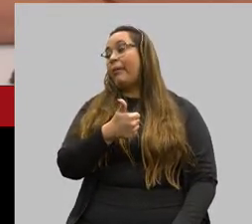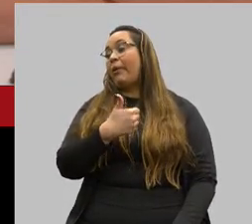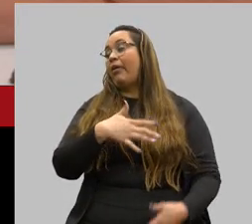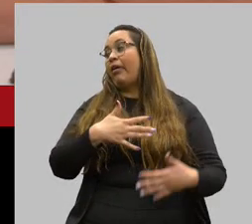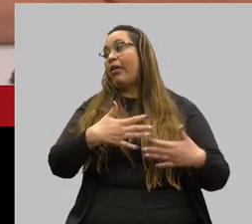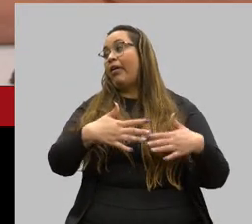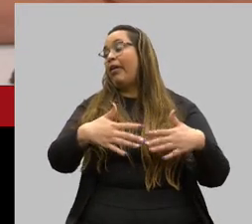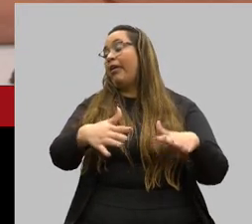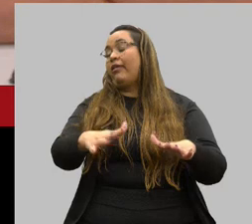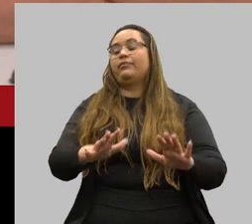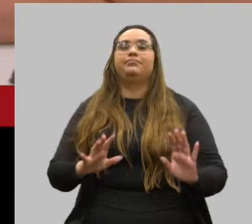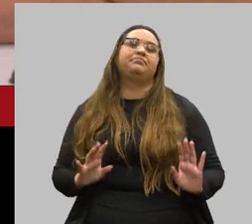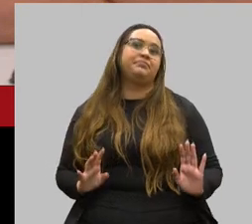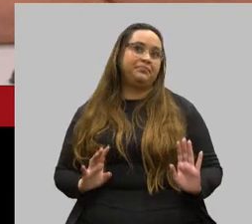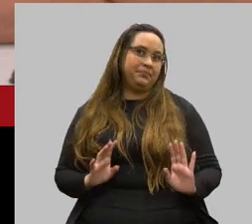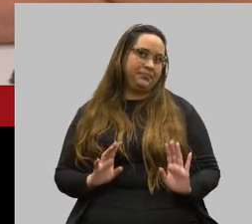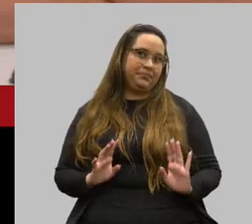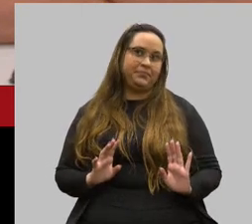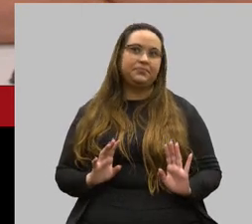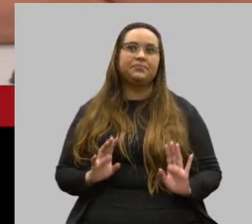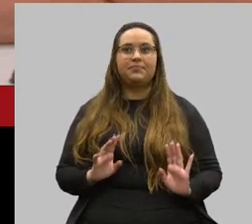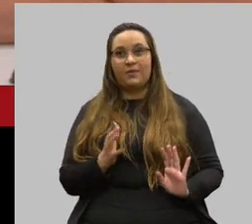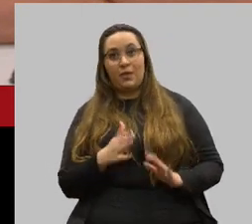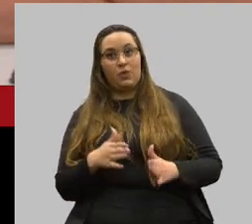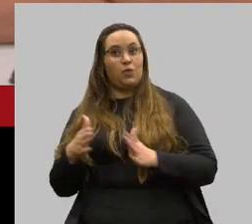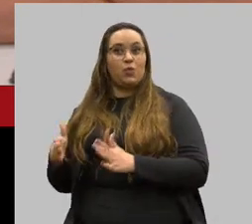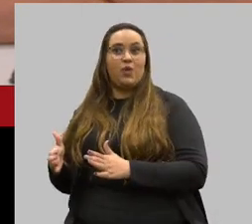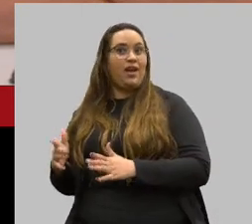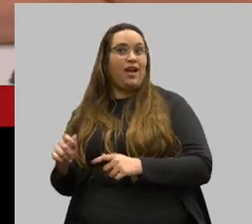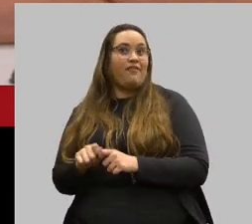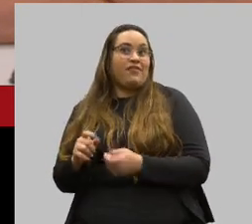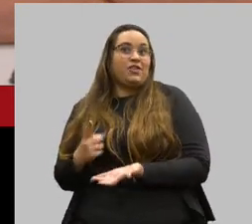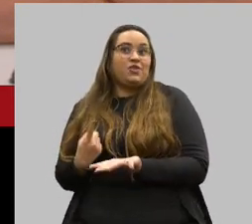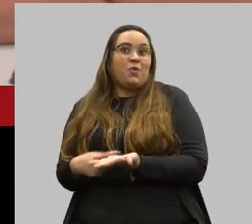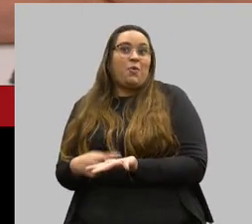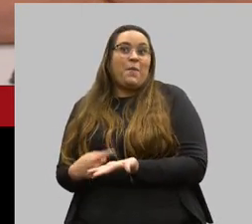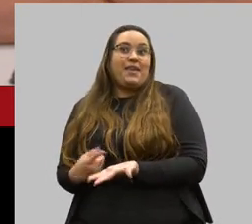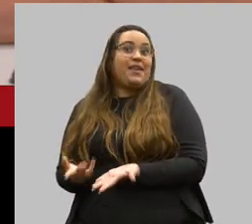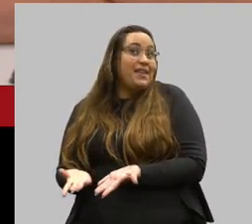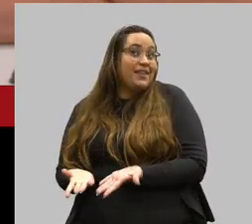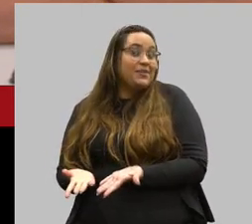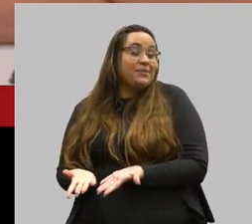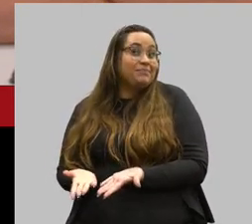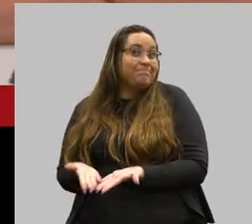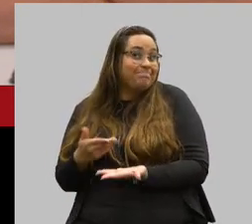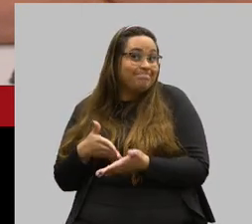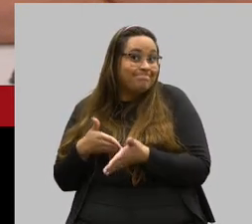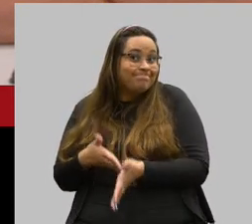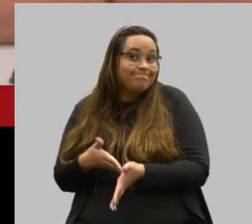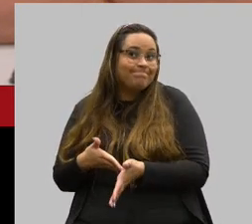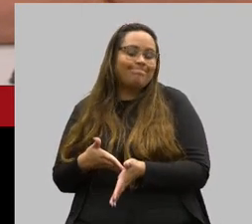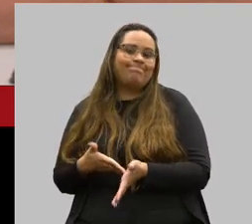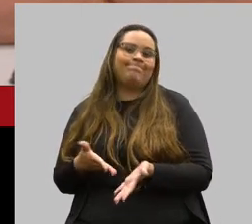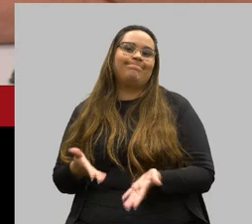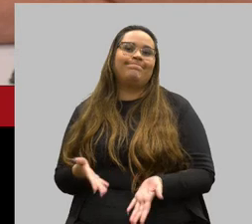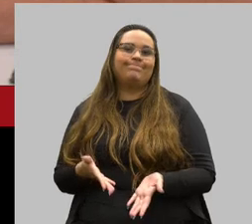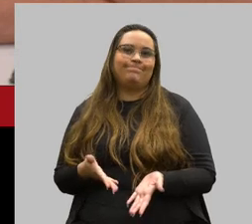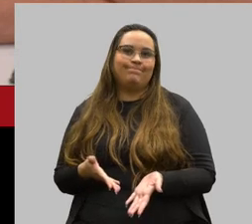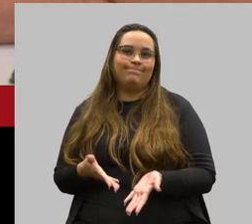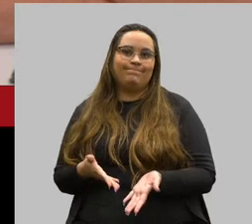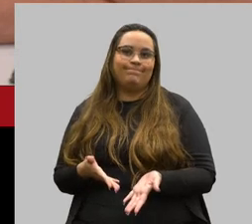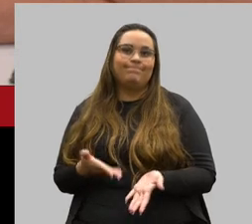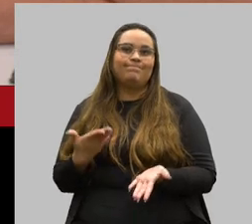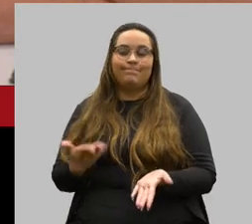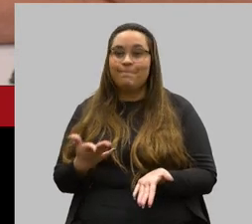sendo que do outro lado o governo fez compromisso se fez compromisso cumpra com a palavra então é uma